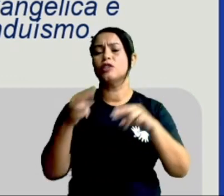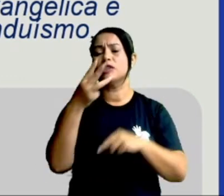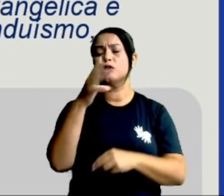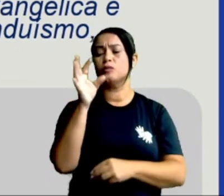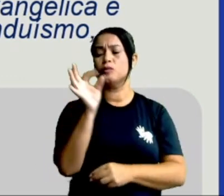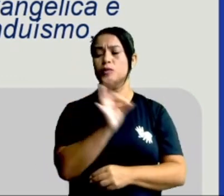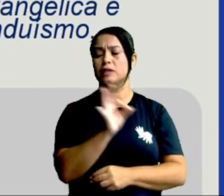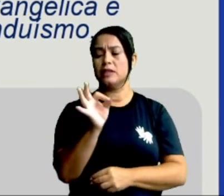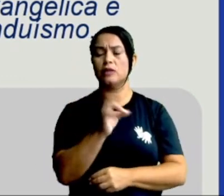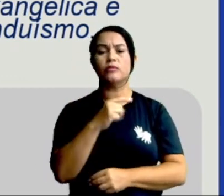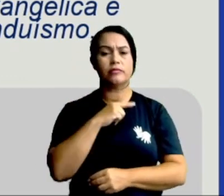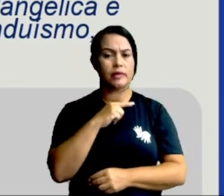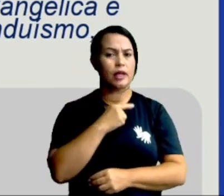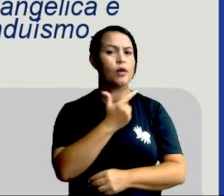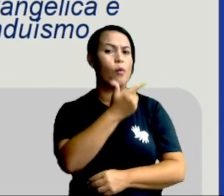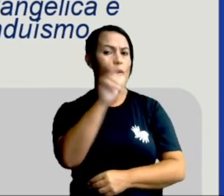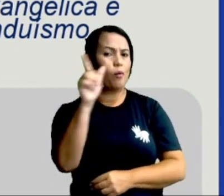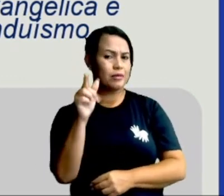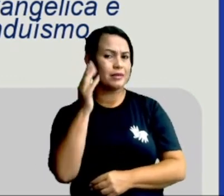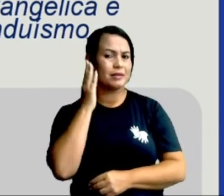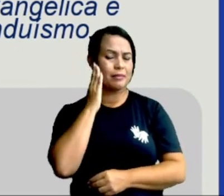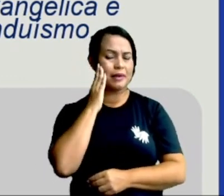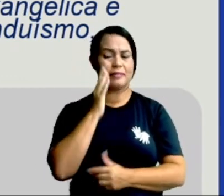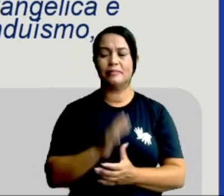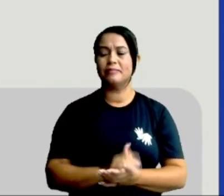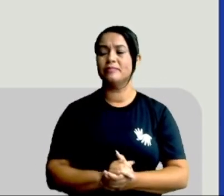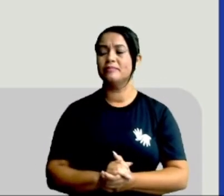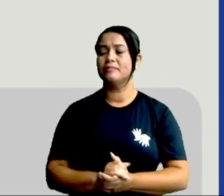3%, que existem outras além dessas.